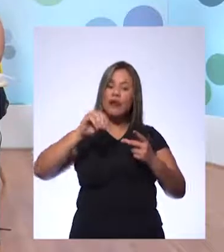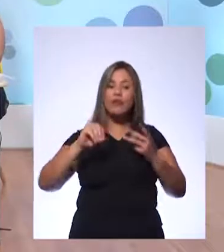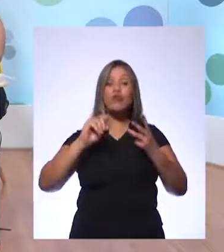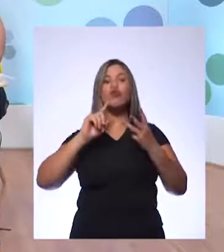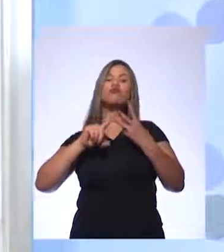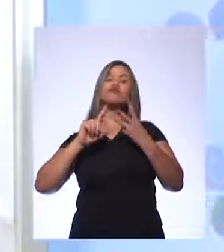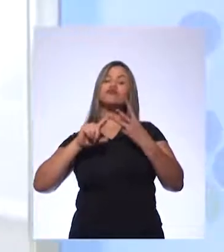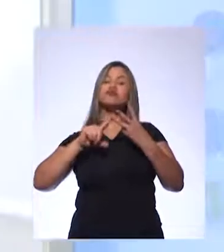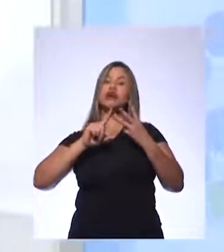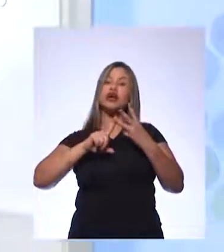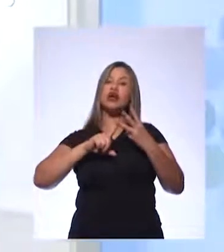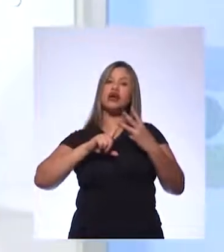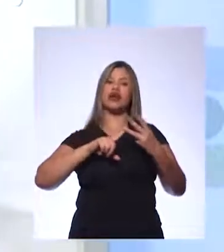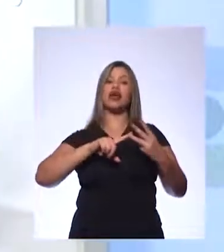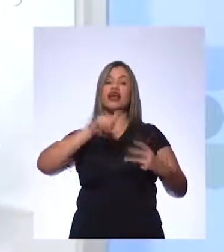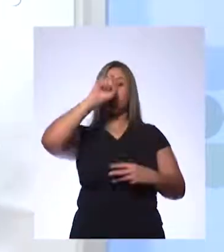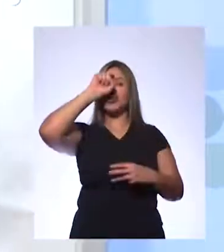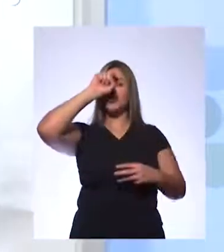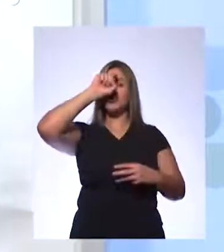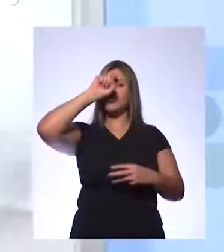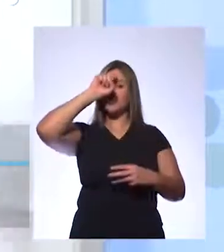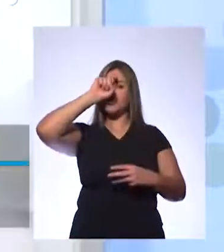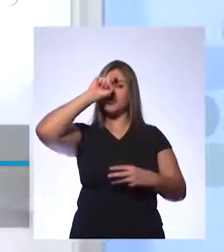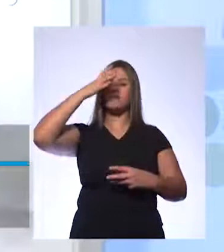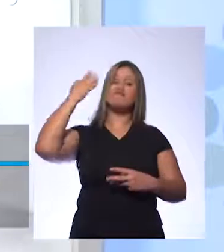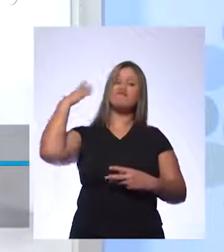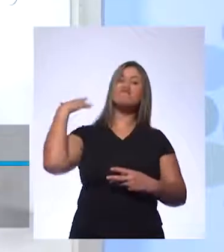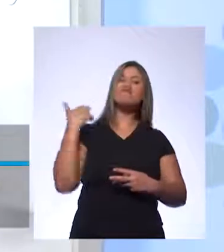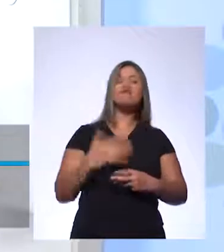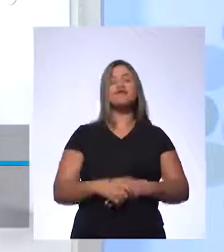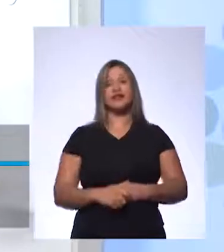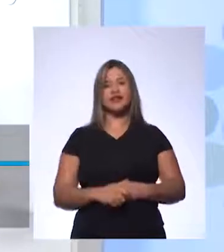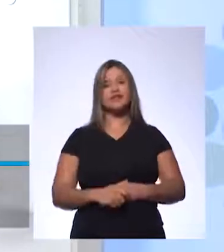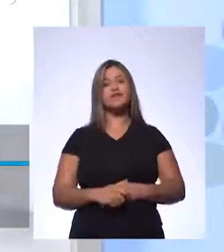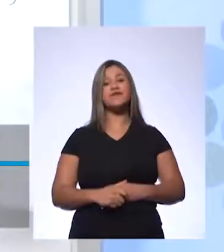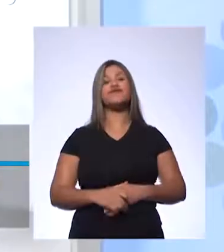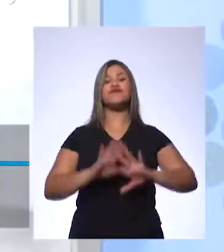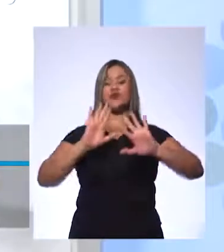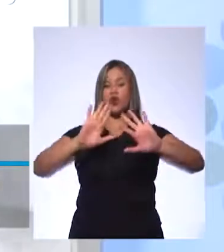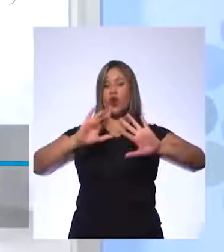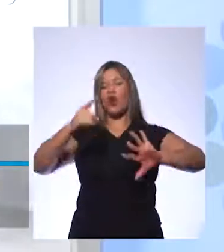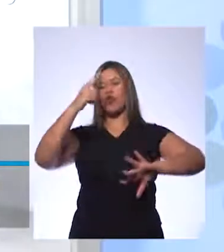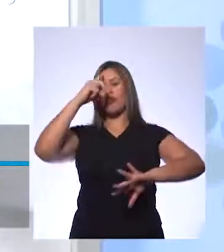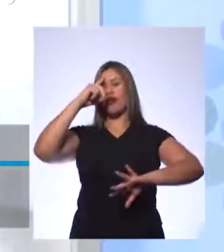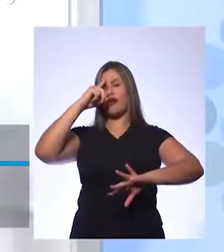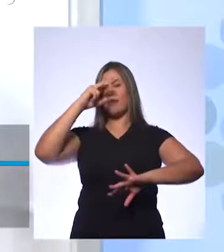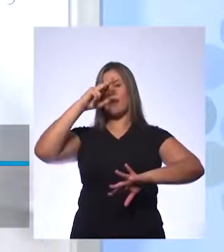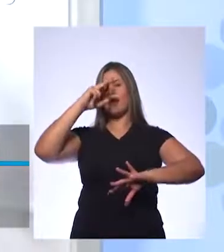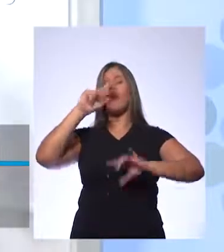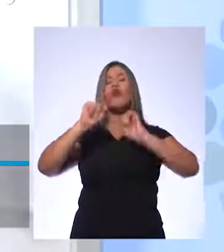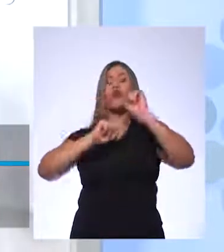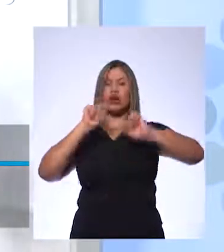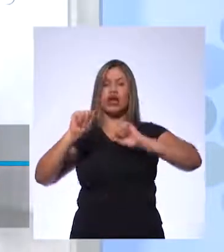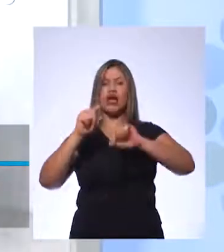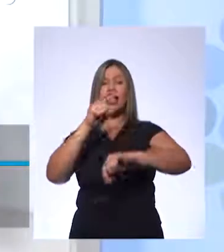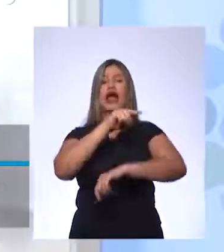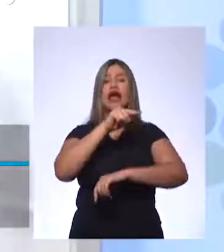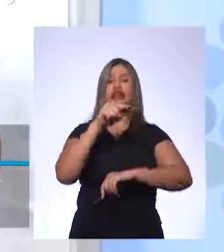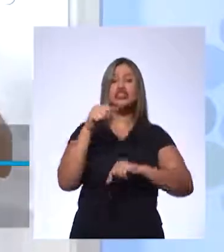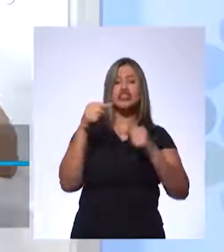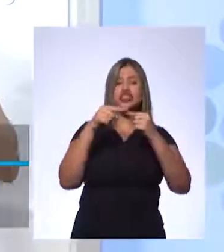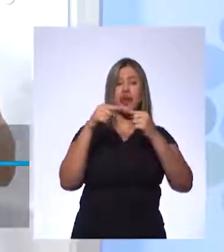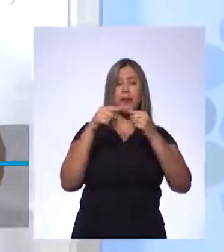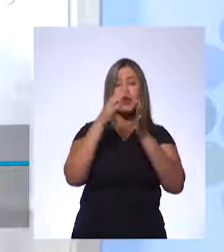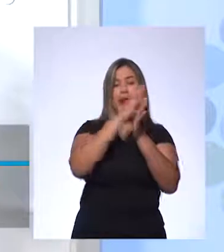algumas palavras importantes aí então vamos pensar assim ó Qual parte da história Nós estamos Nós estamos na